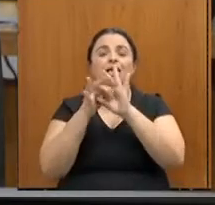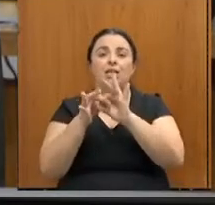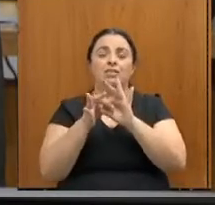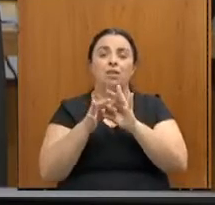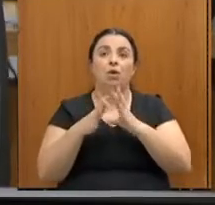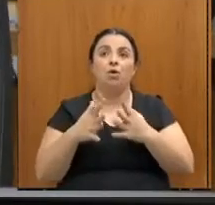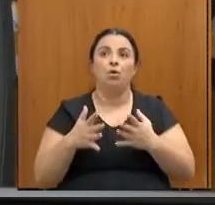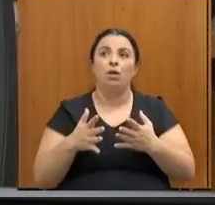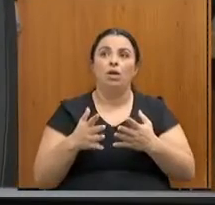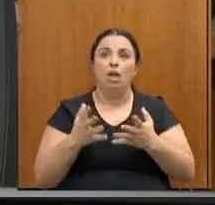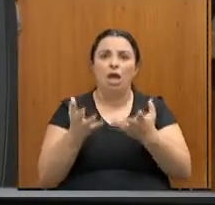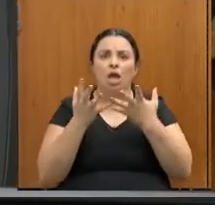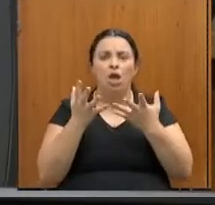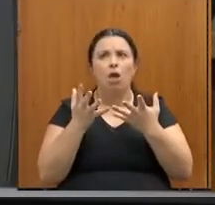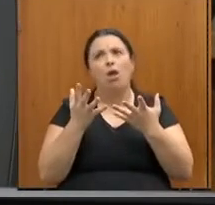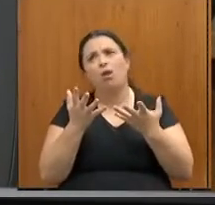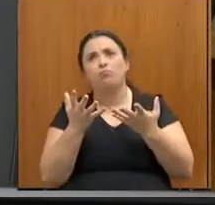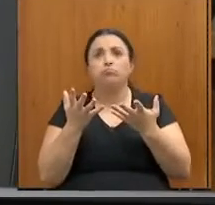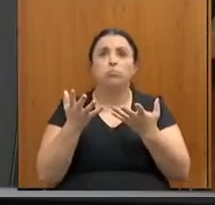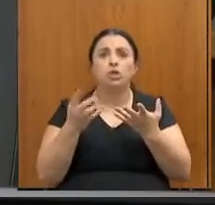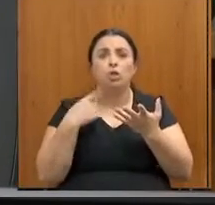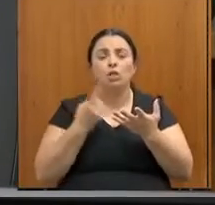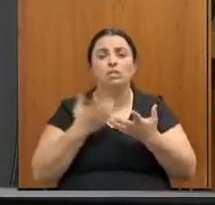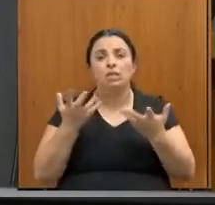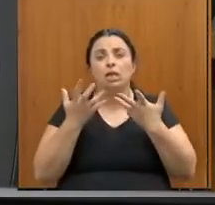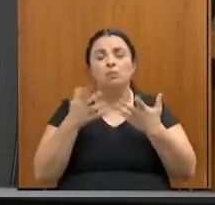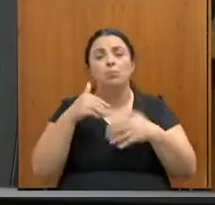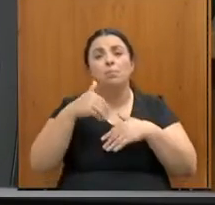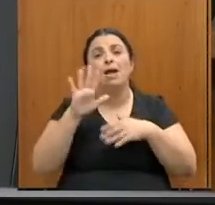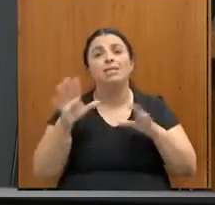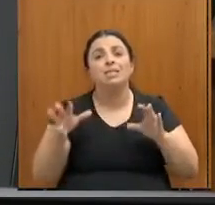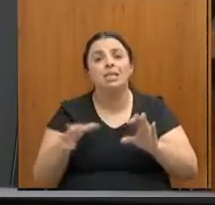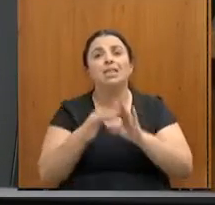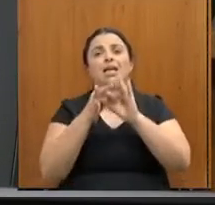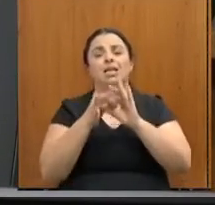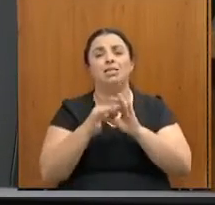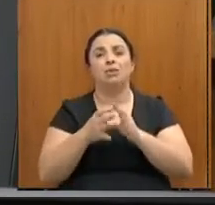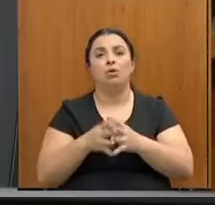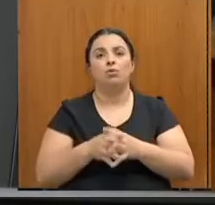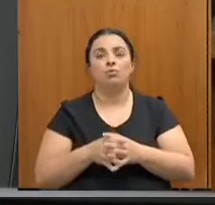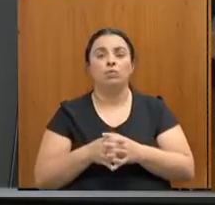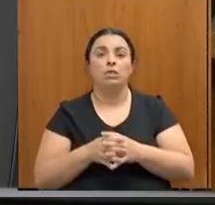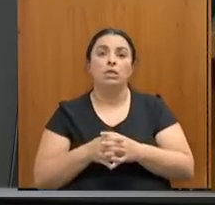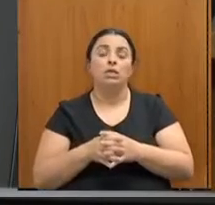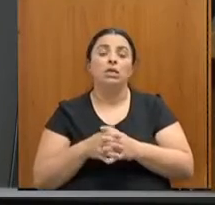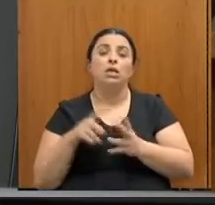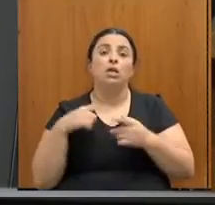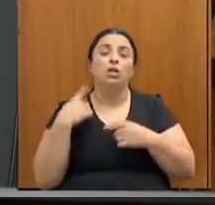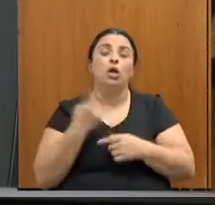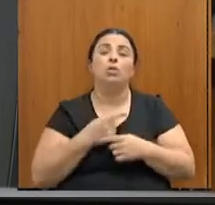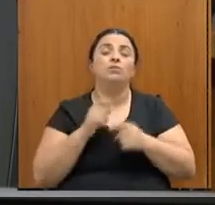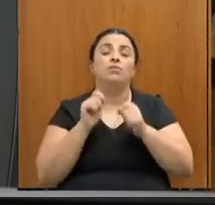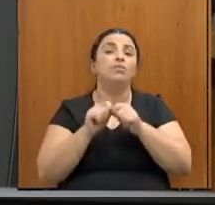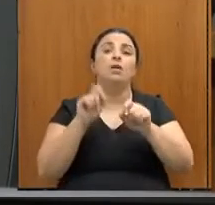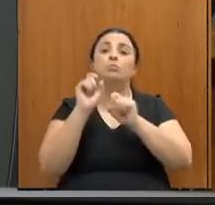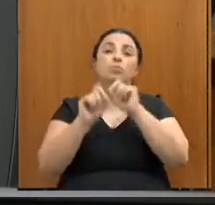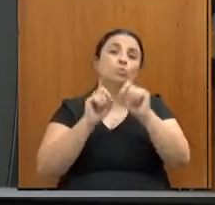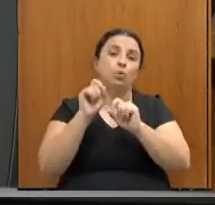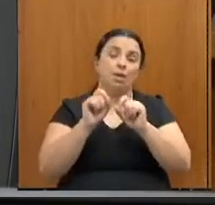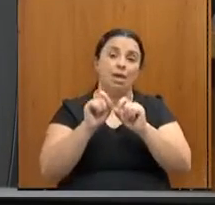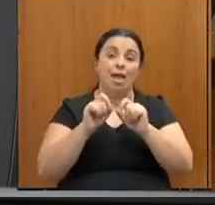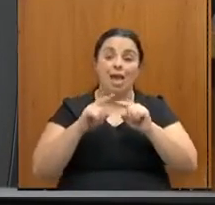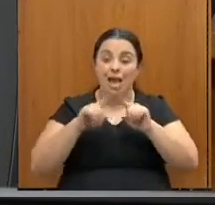integração né e nosso trouxemos as salas